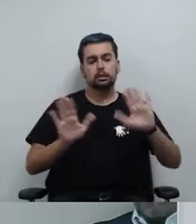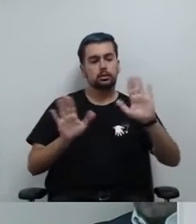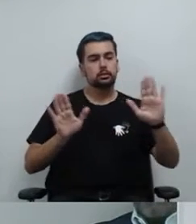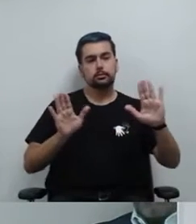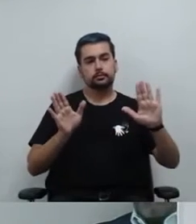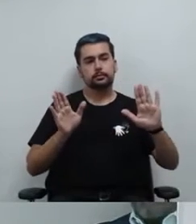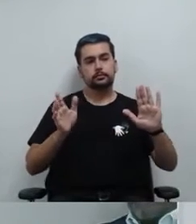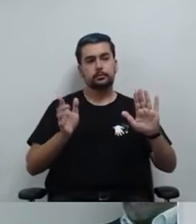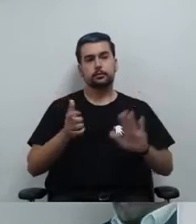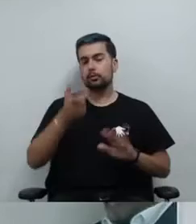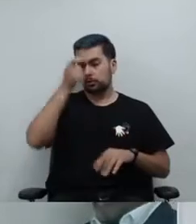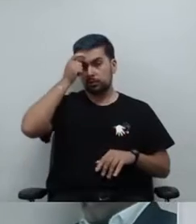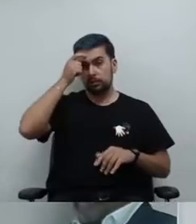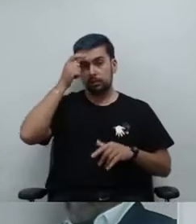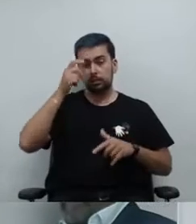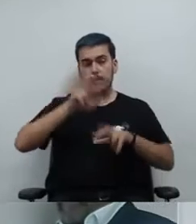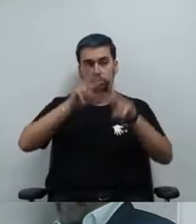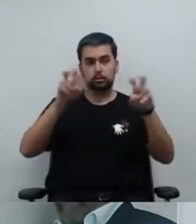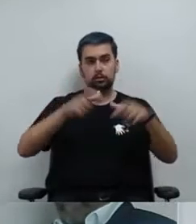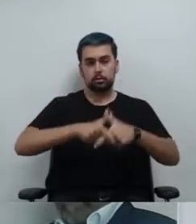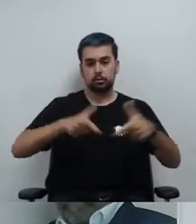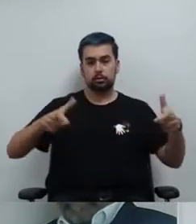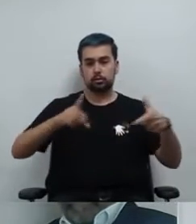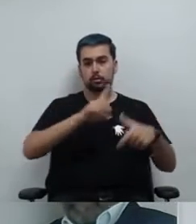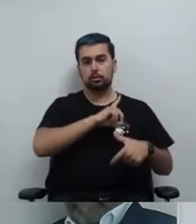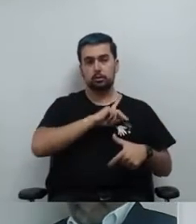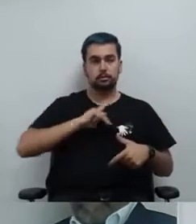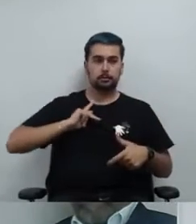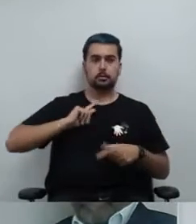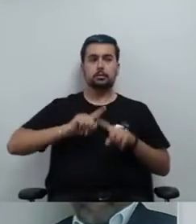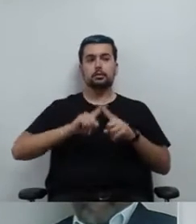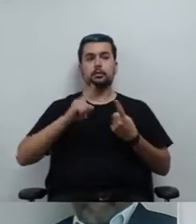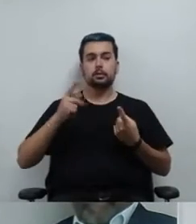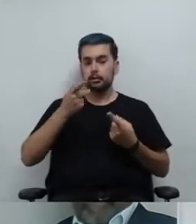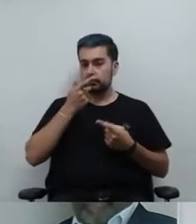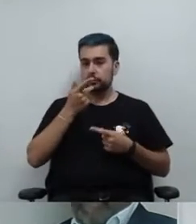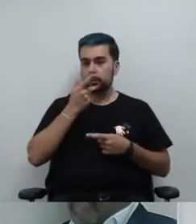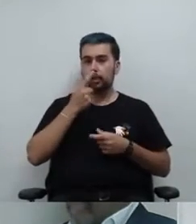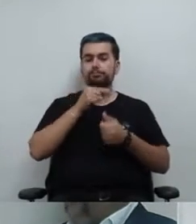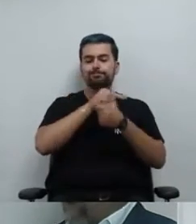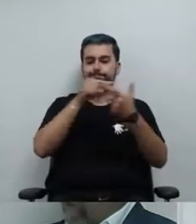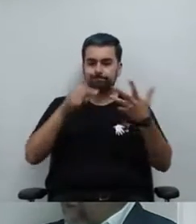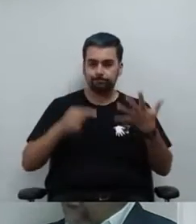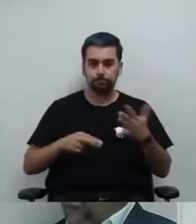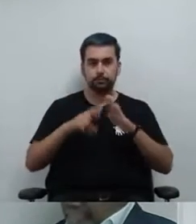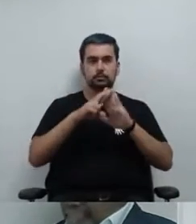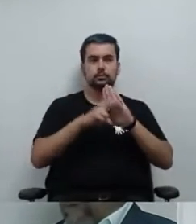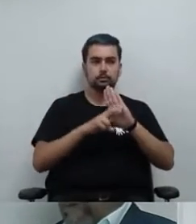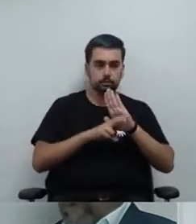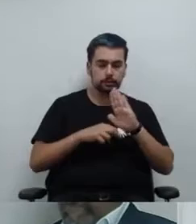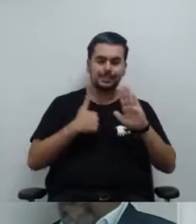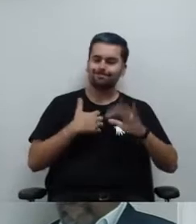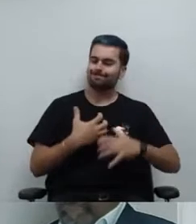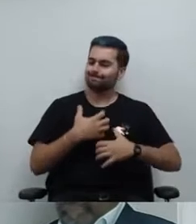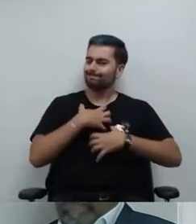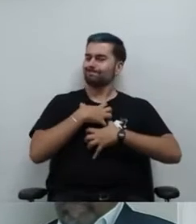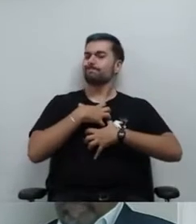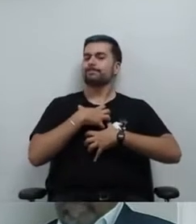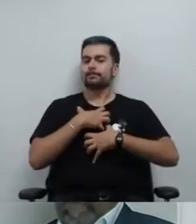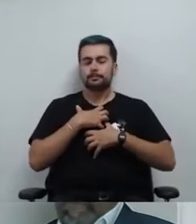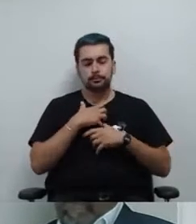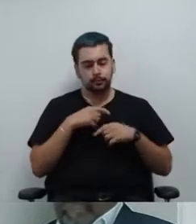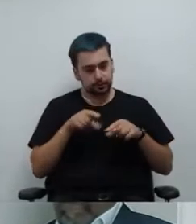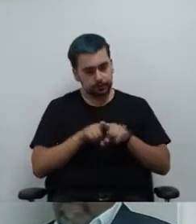conhecimento na questão da expansão da defensoria, mas quando ele cita critérios, aquilo me sensibilizou, né, de